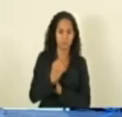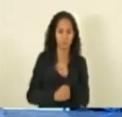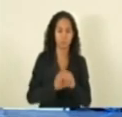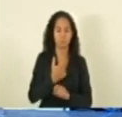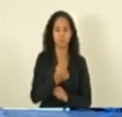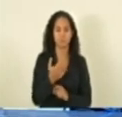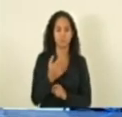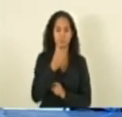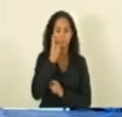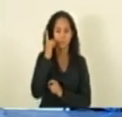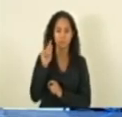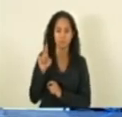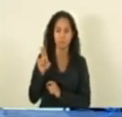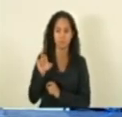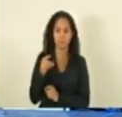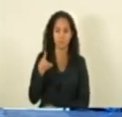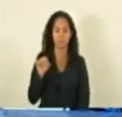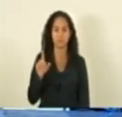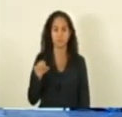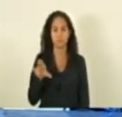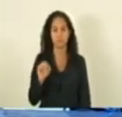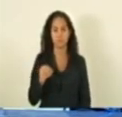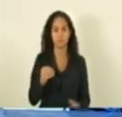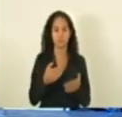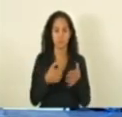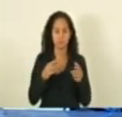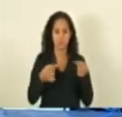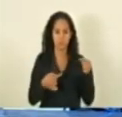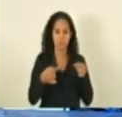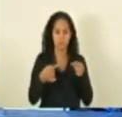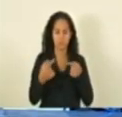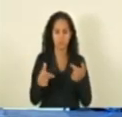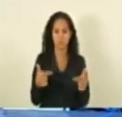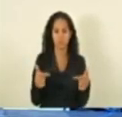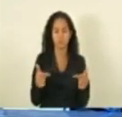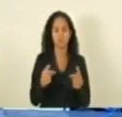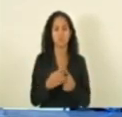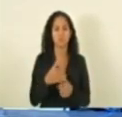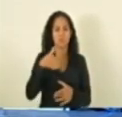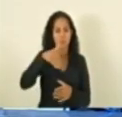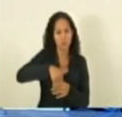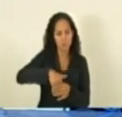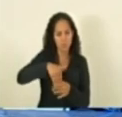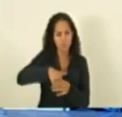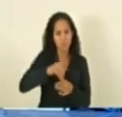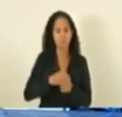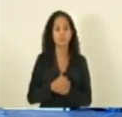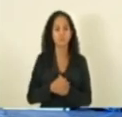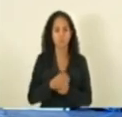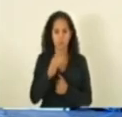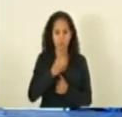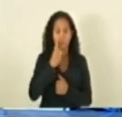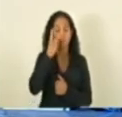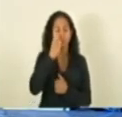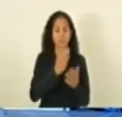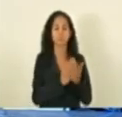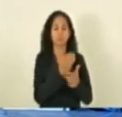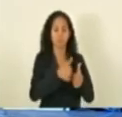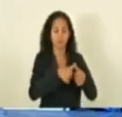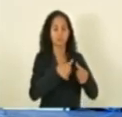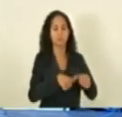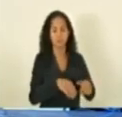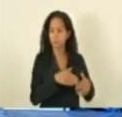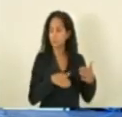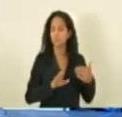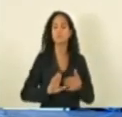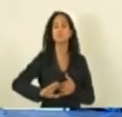42-03-2022, do deputado Luiz Durão. Em discussão, não havendo quem queira discutir, em votação. Os deputados que o aprovam permaneçam como